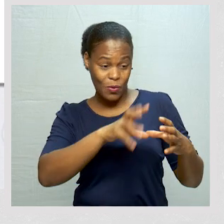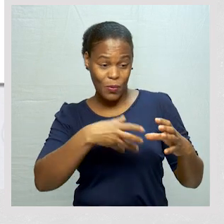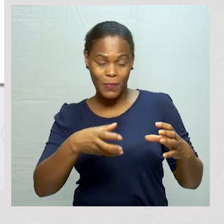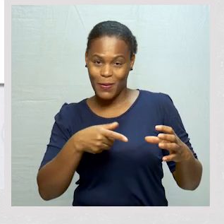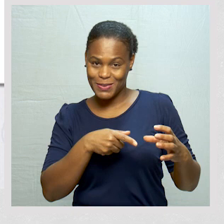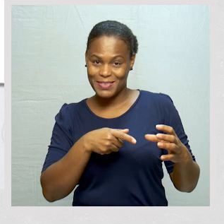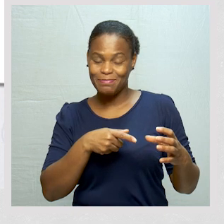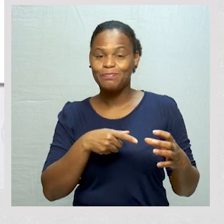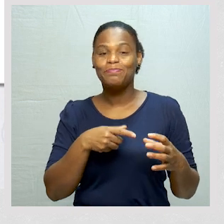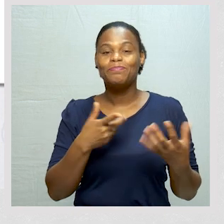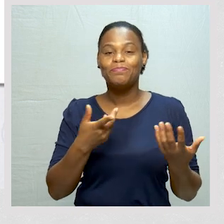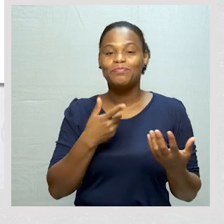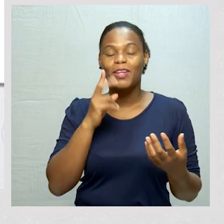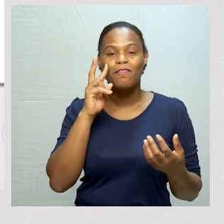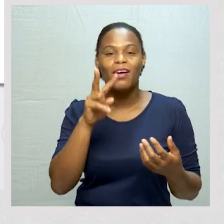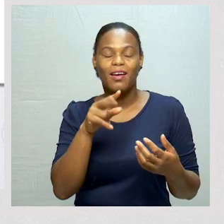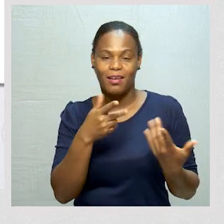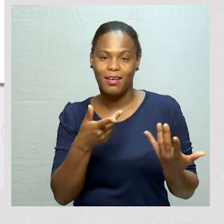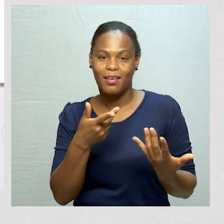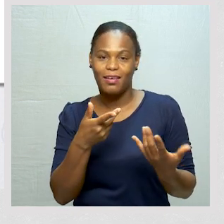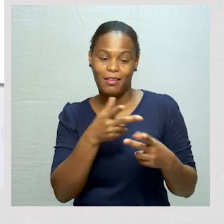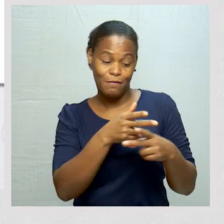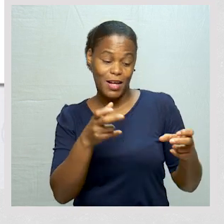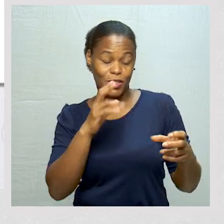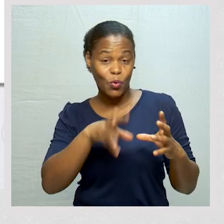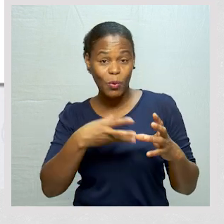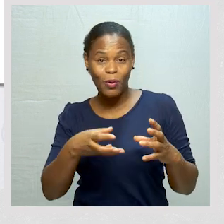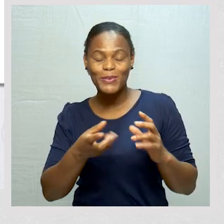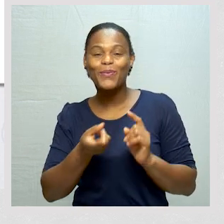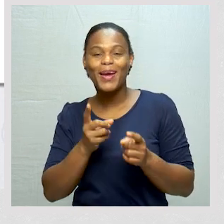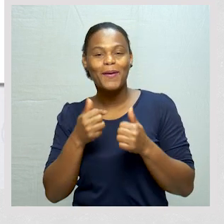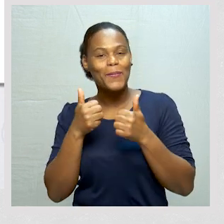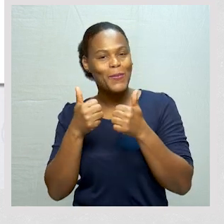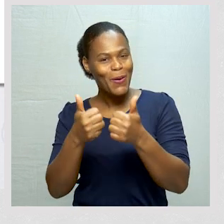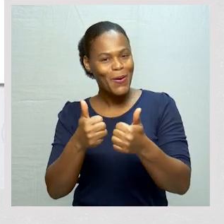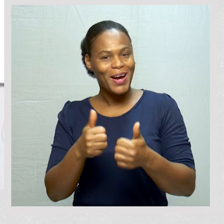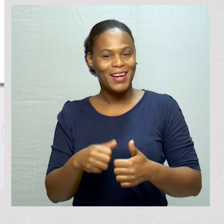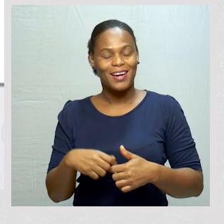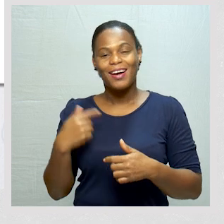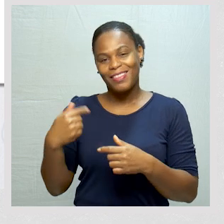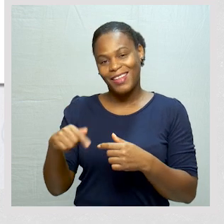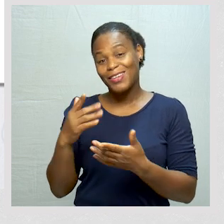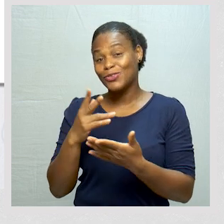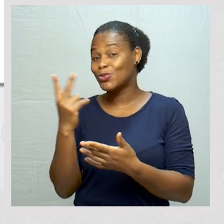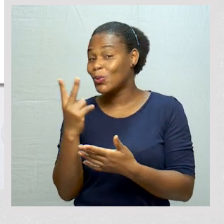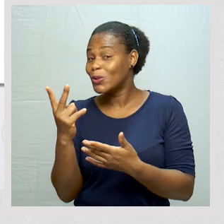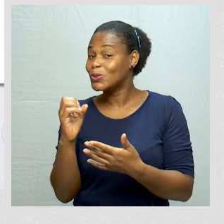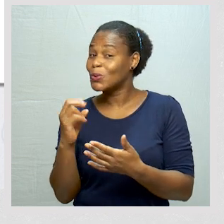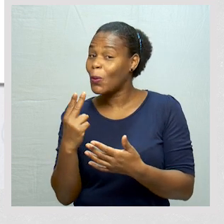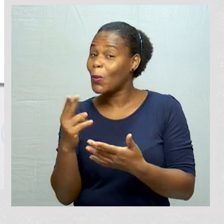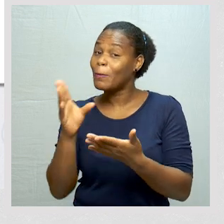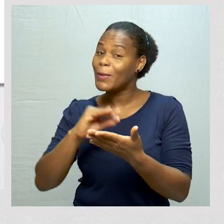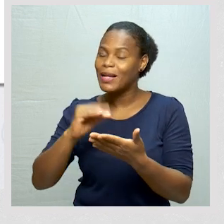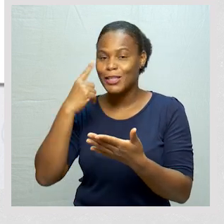frase composta? E a frase composta? Muito bem. Contém dois